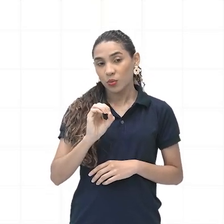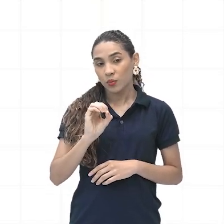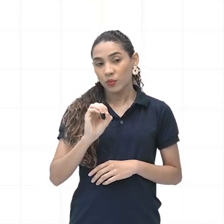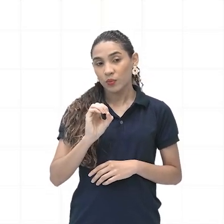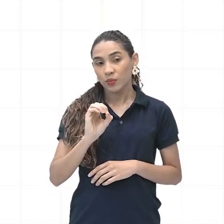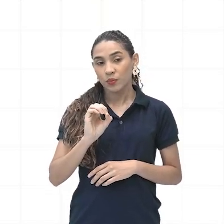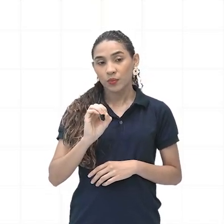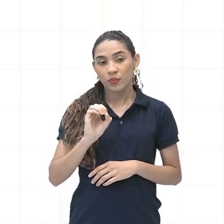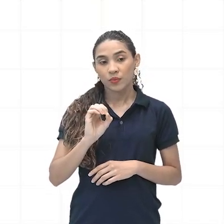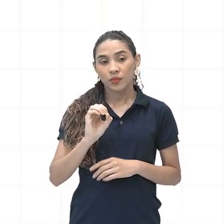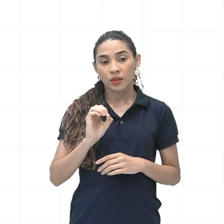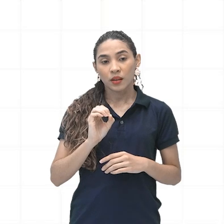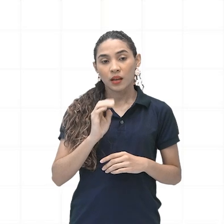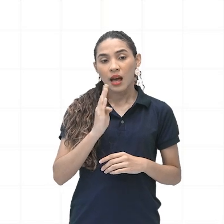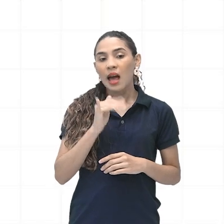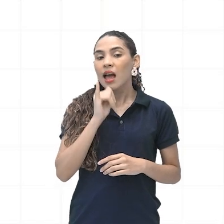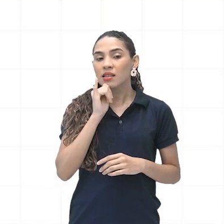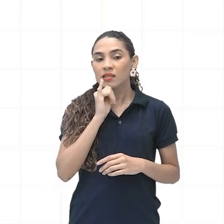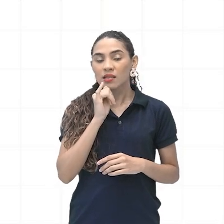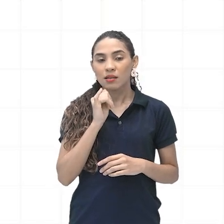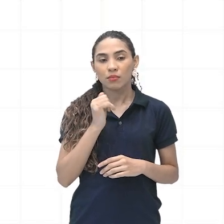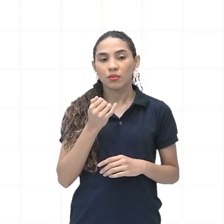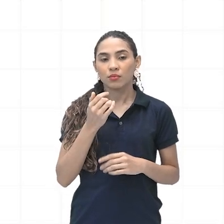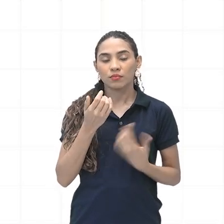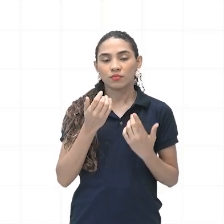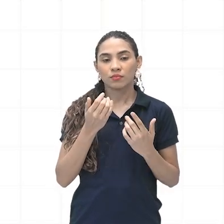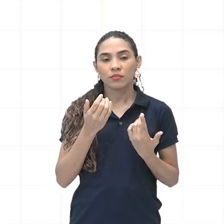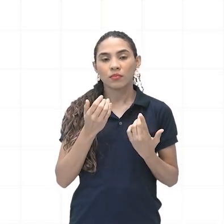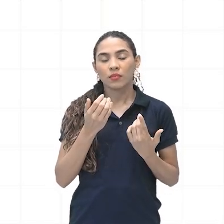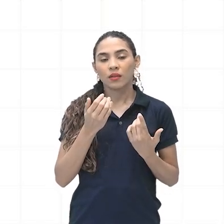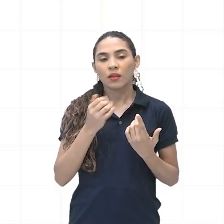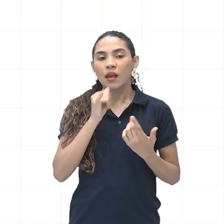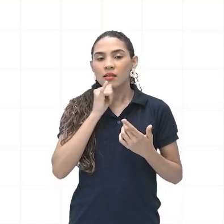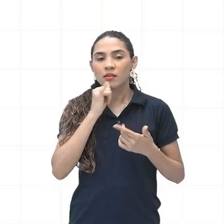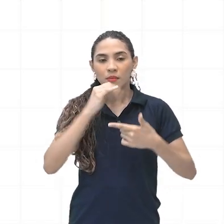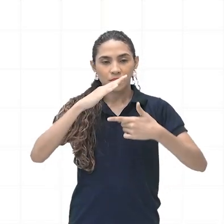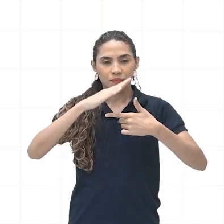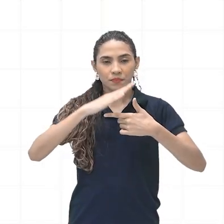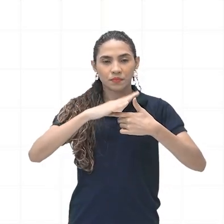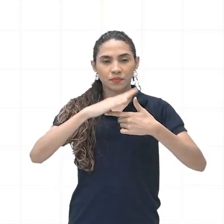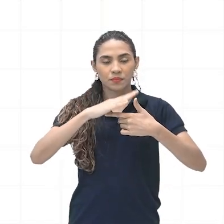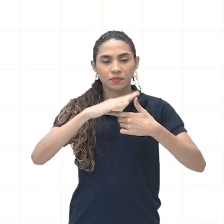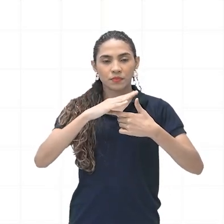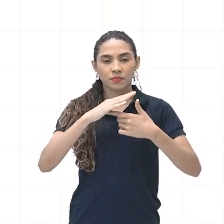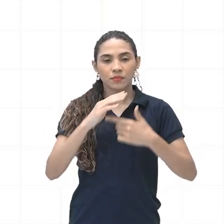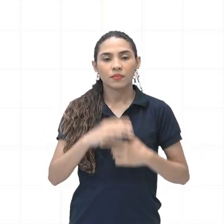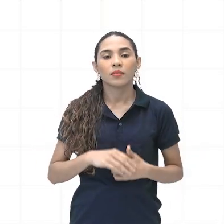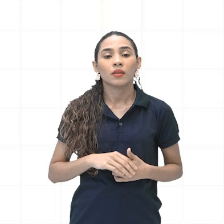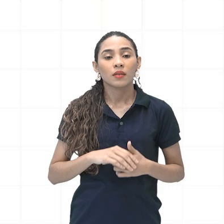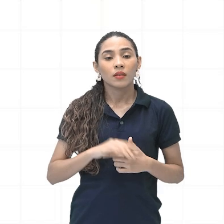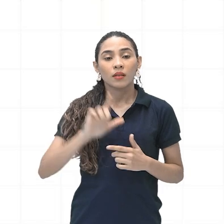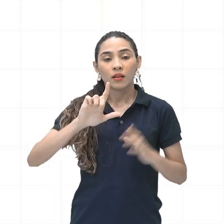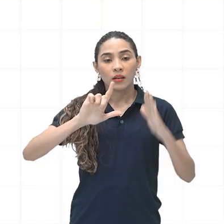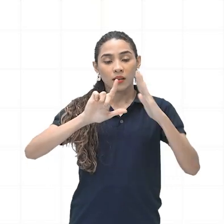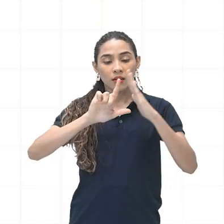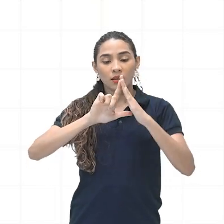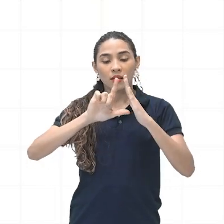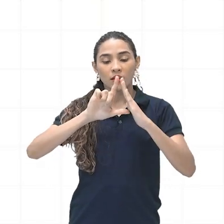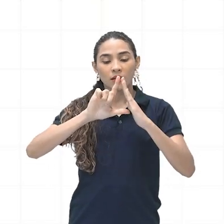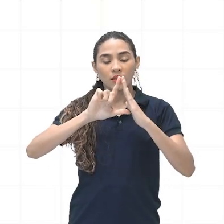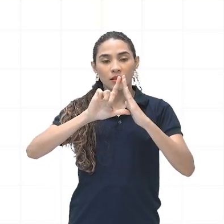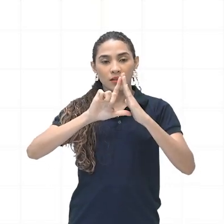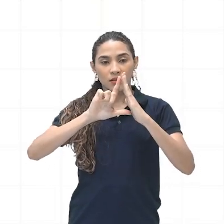do lado do ângulo de 90 graus, certo? Então, por esse cateto aqui, ó. Então, quem vai ser o correspondente dele? É